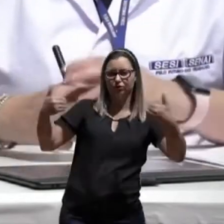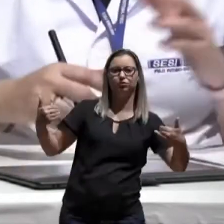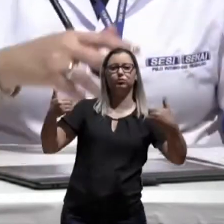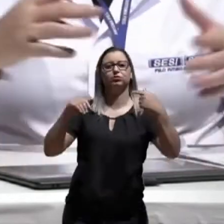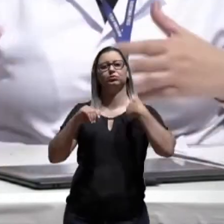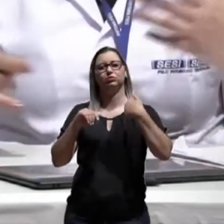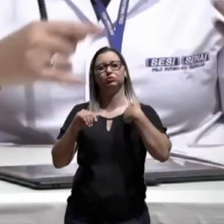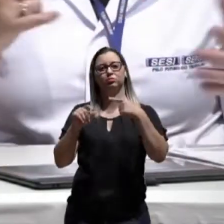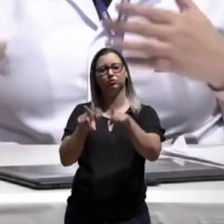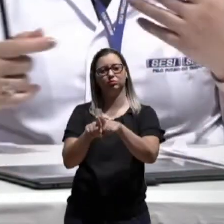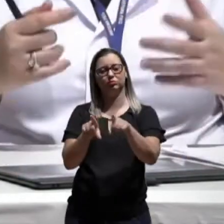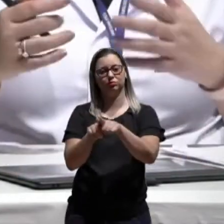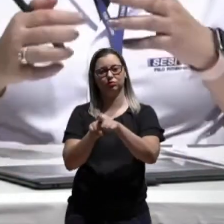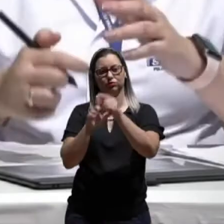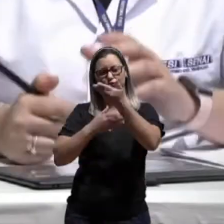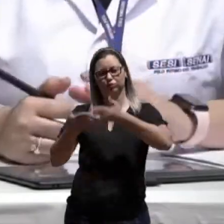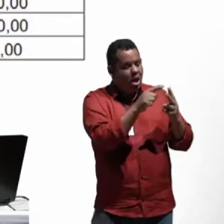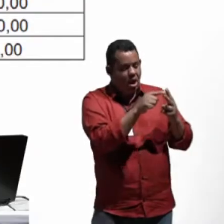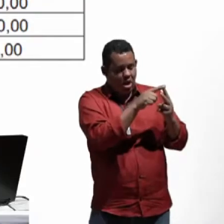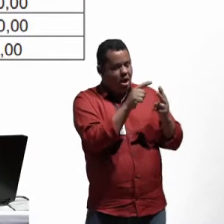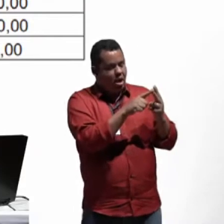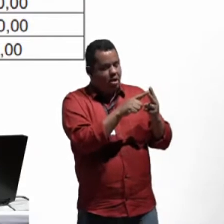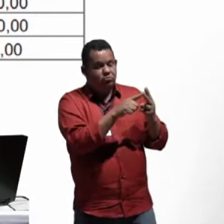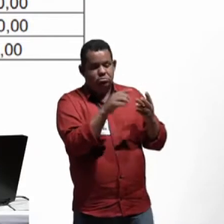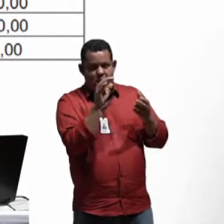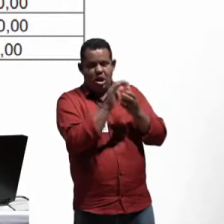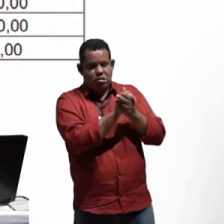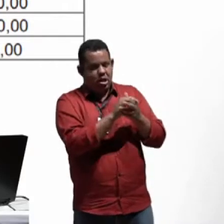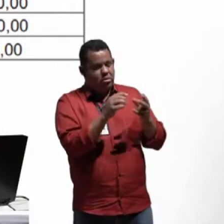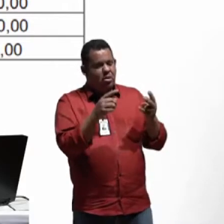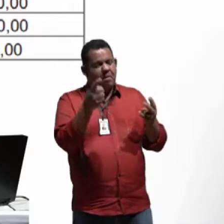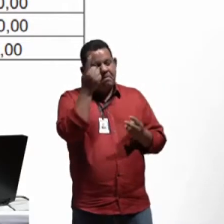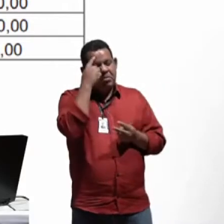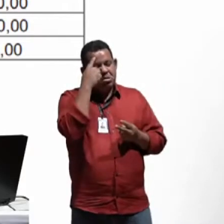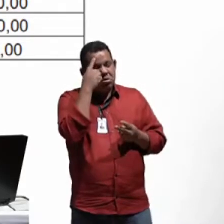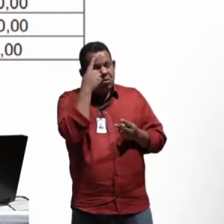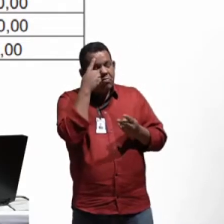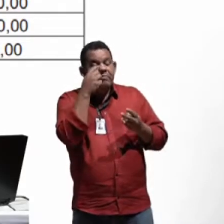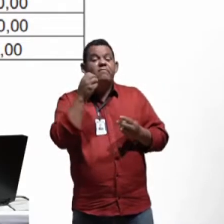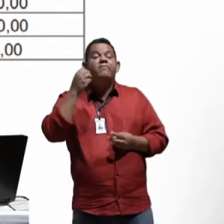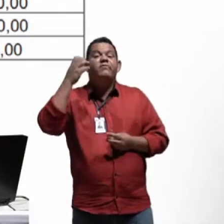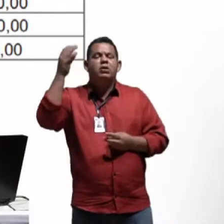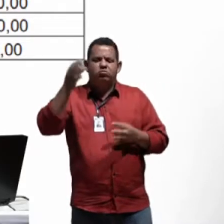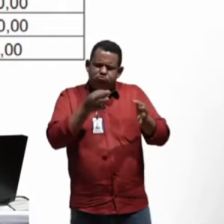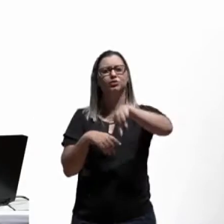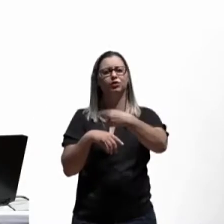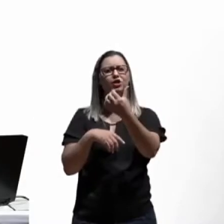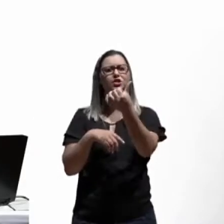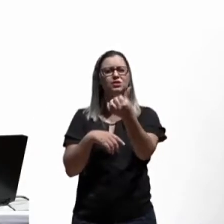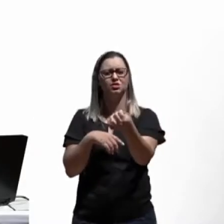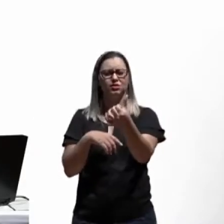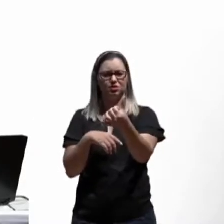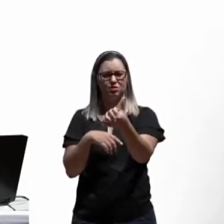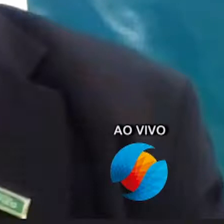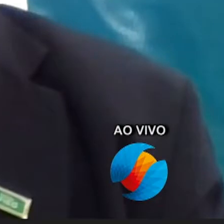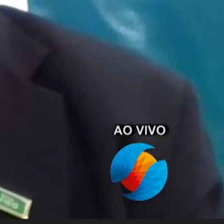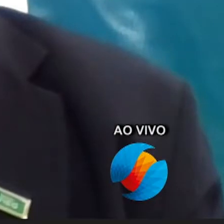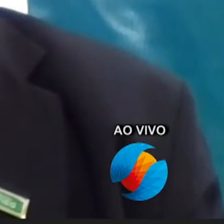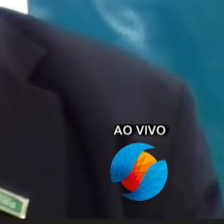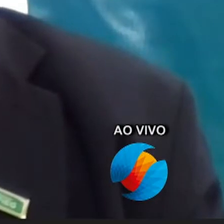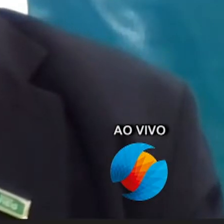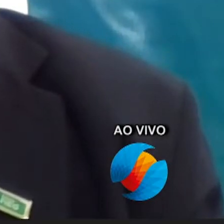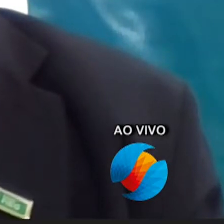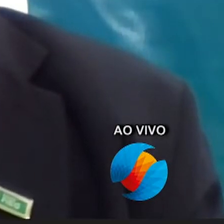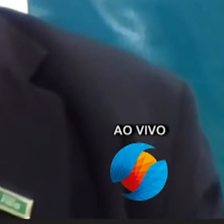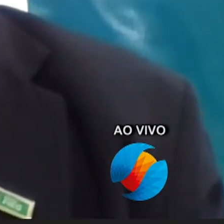uma área do conhecimento, né? São 4 áreas do conhecimento e mais a redação. Então, nós temos a matemática,